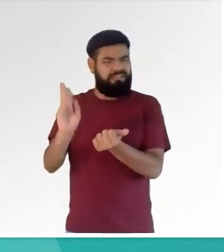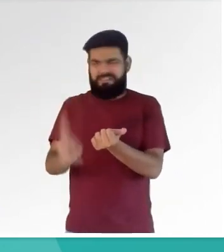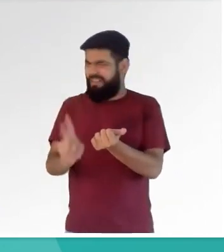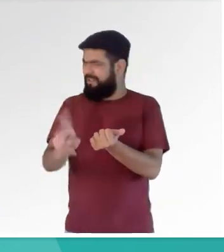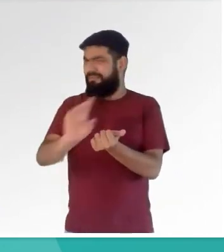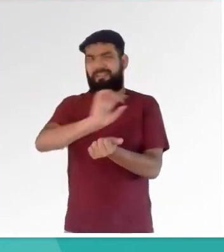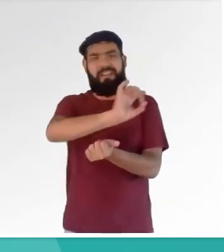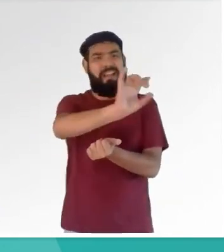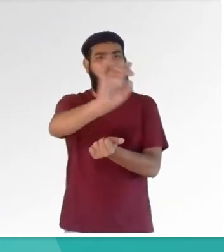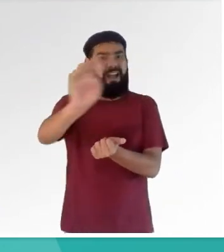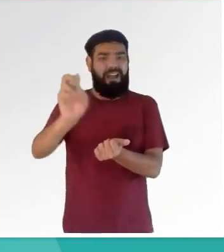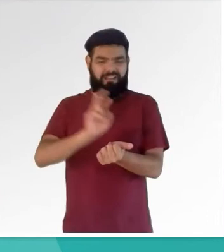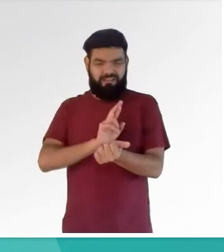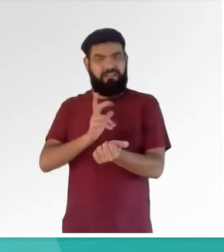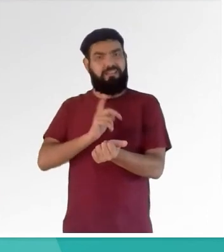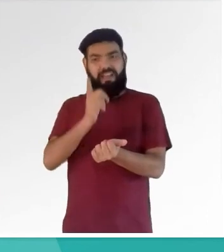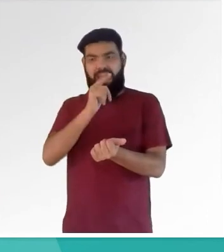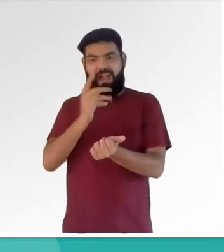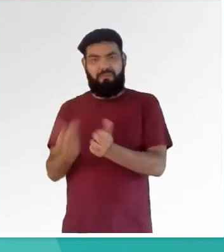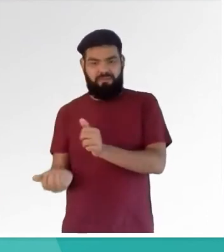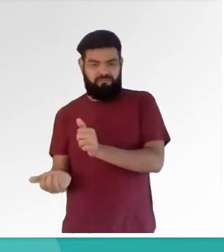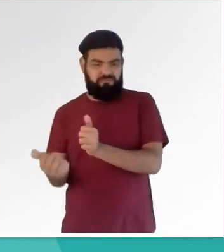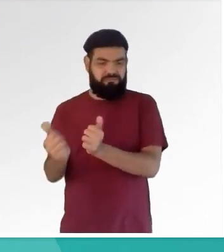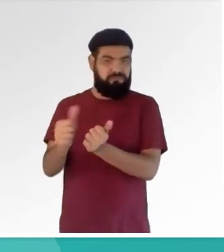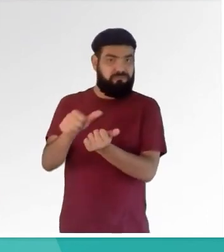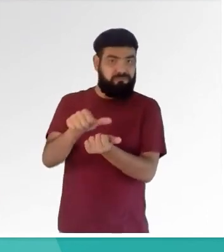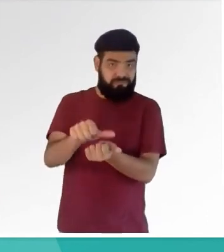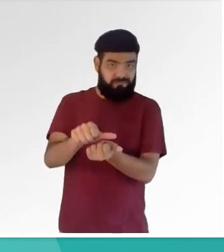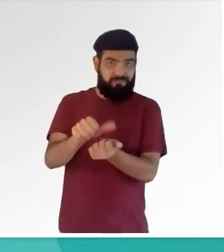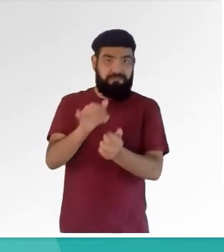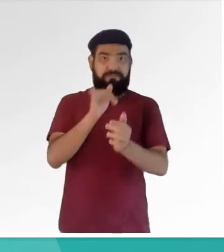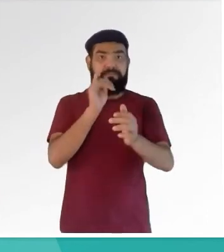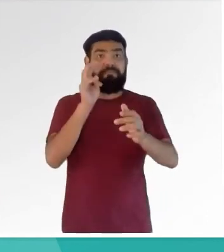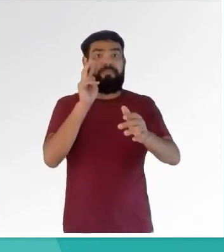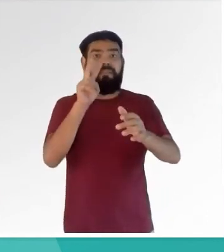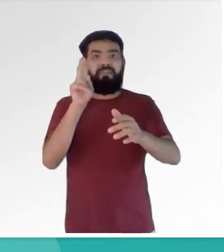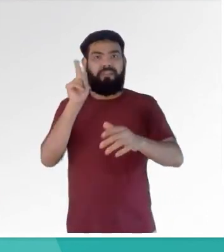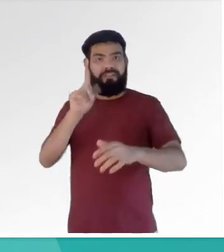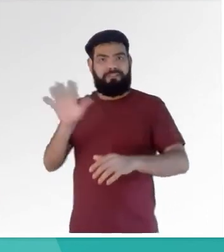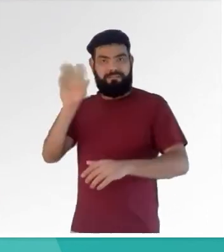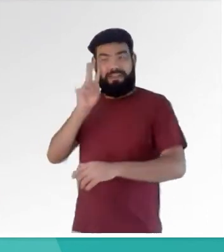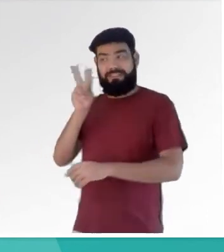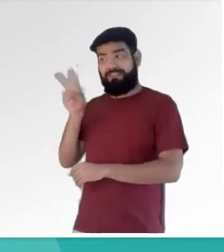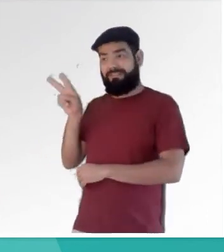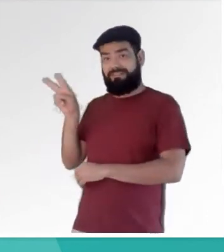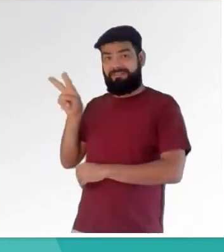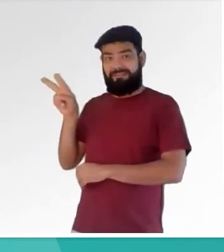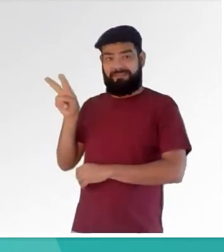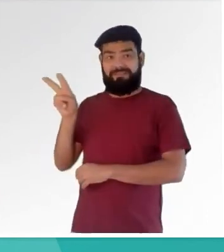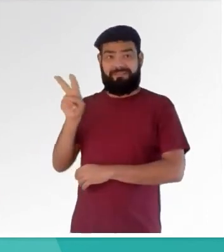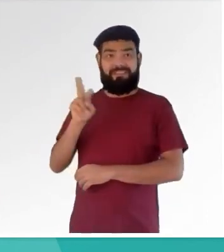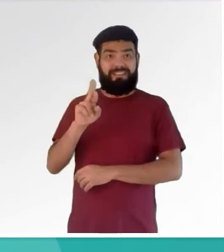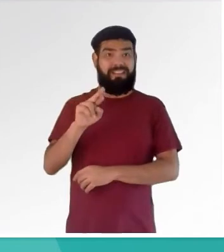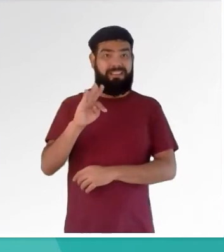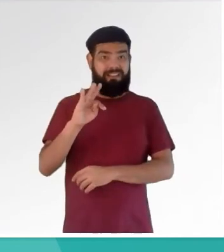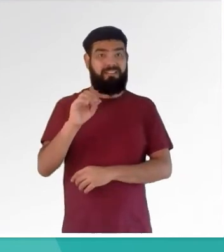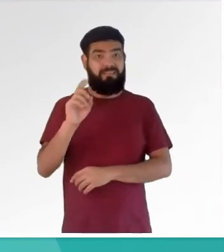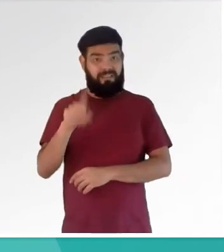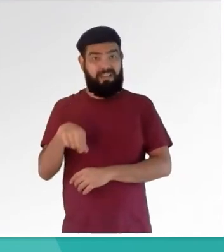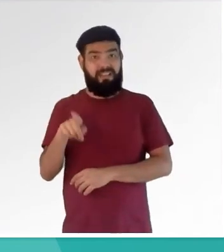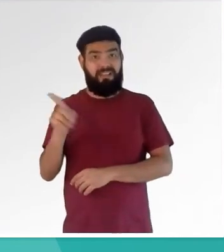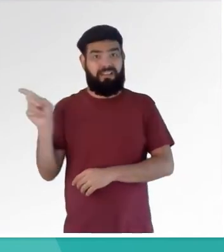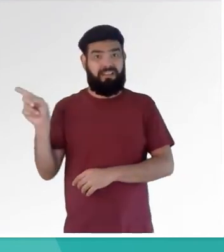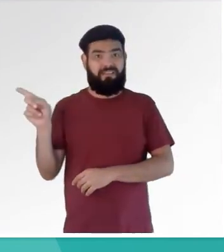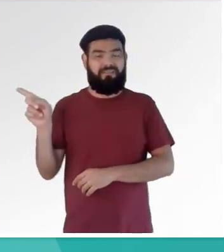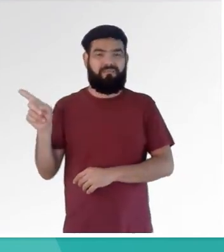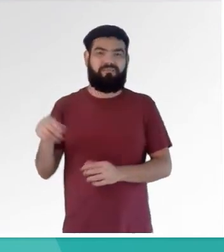tem a água. Você vê aqui, por exemplo, nessa imagem aqui, é um rito, né? Lá